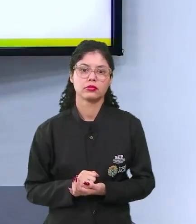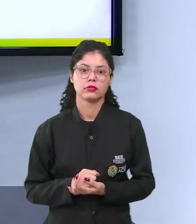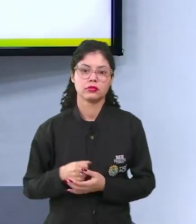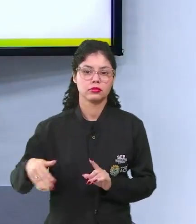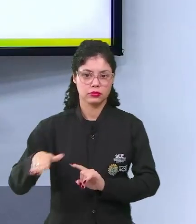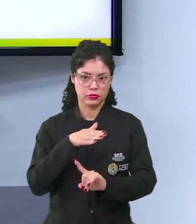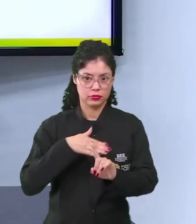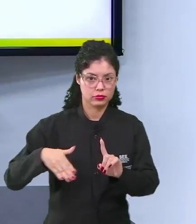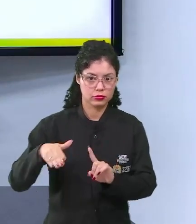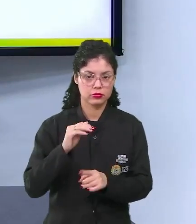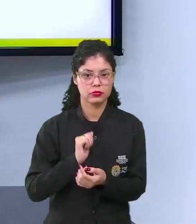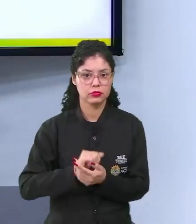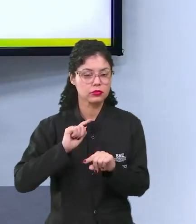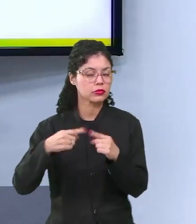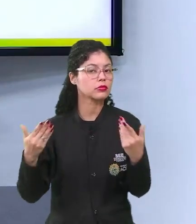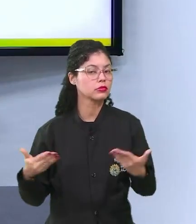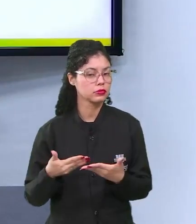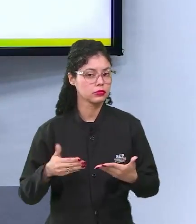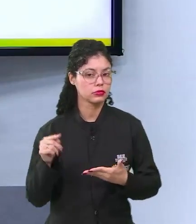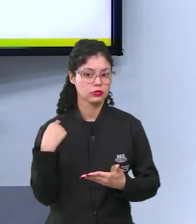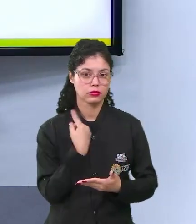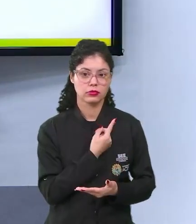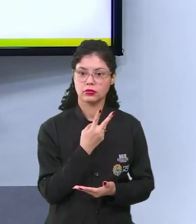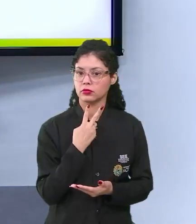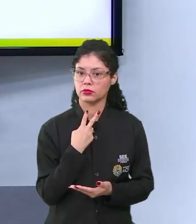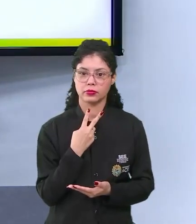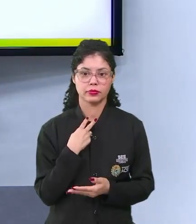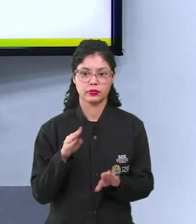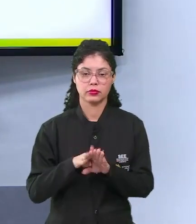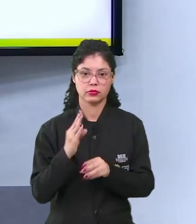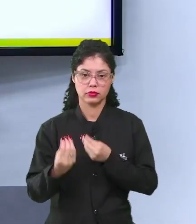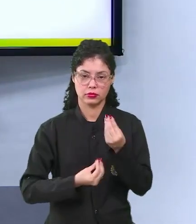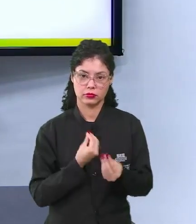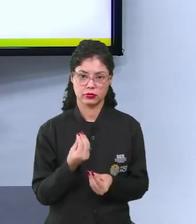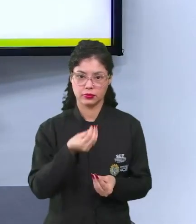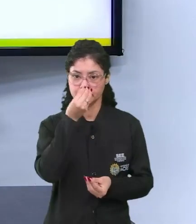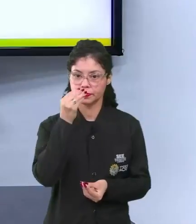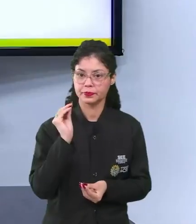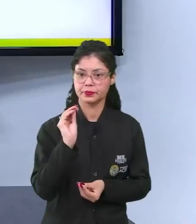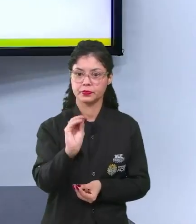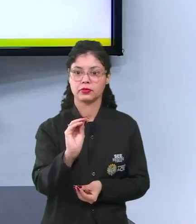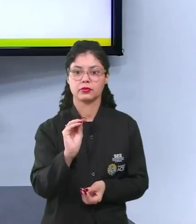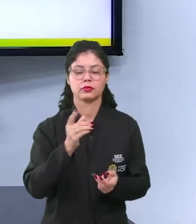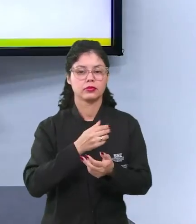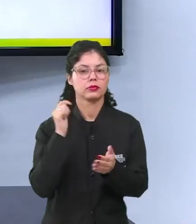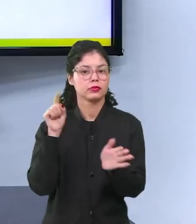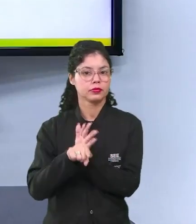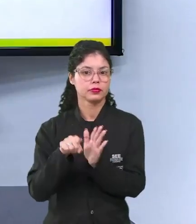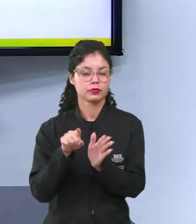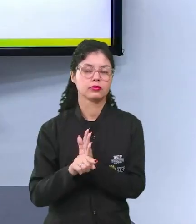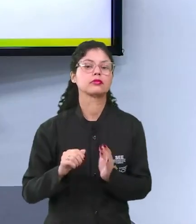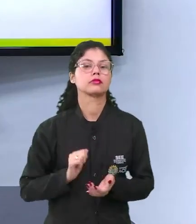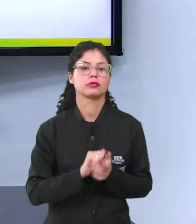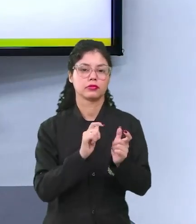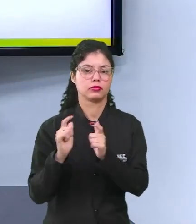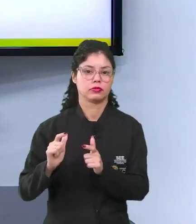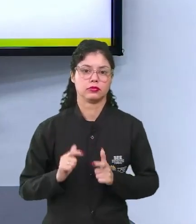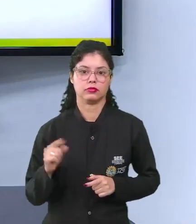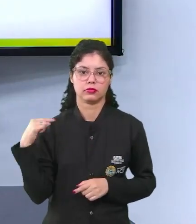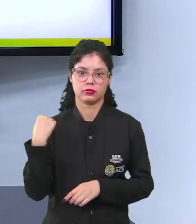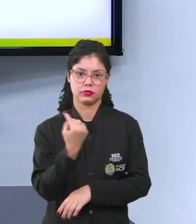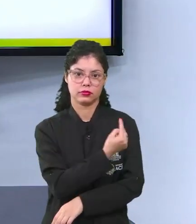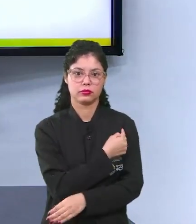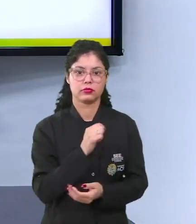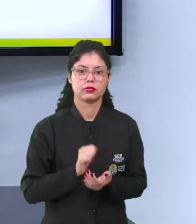questão ambiental. Mas hoje a gente não tem como ignorar as questões ambientais que a gente